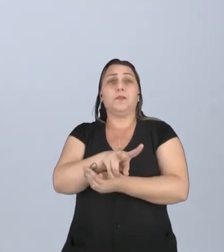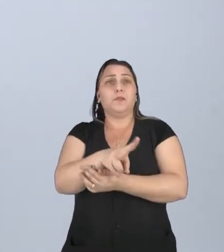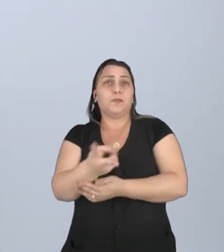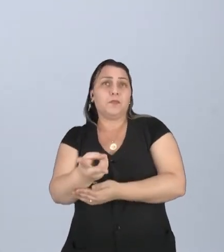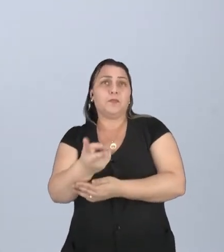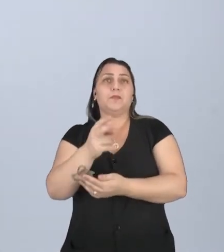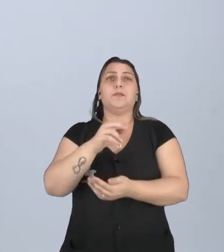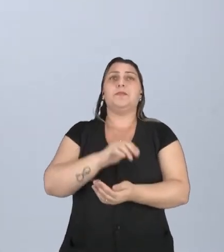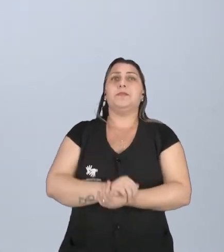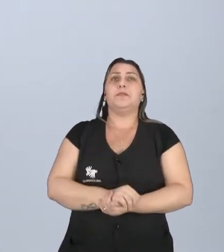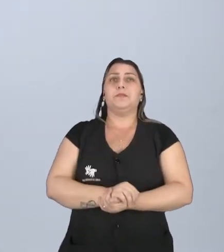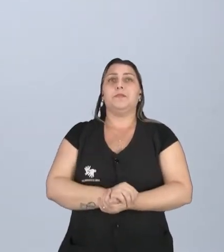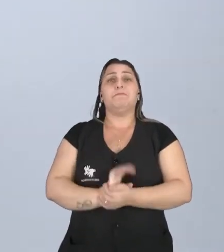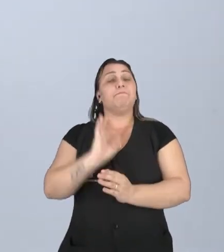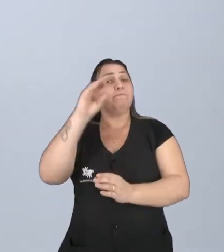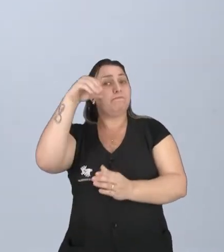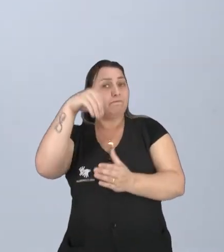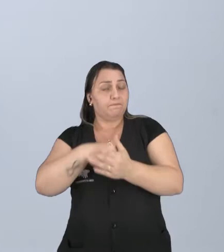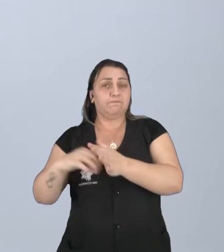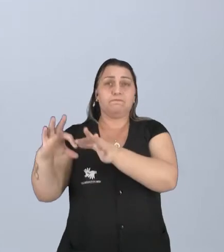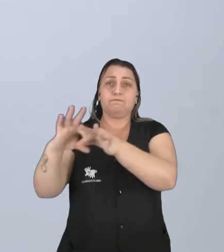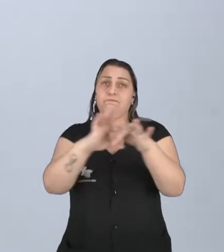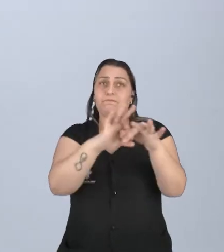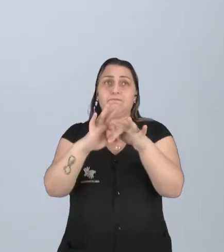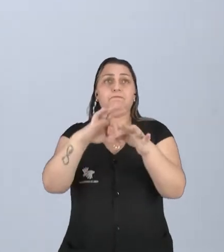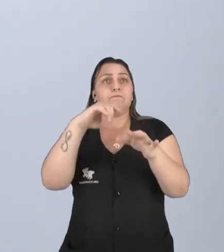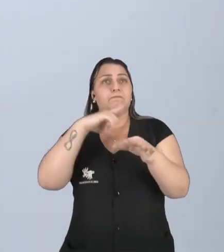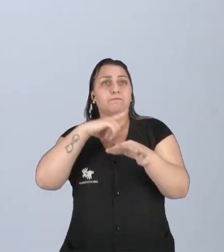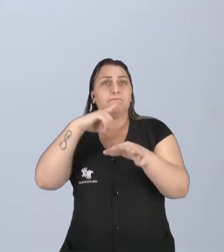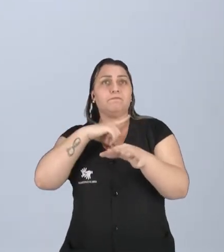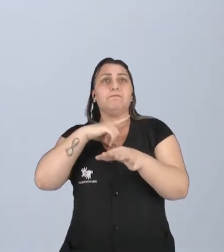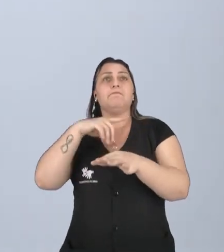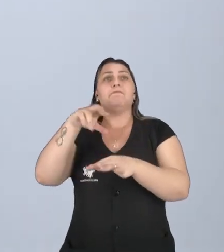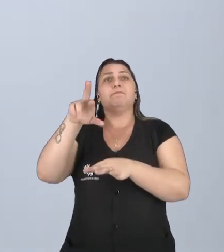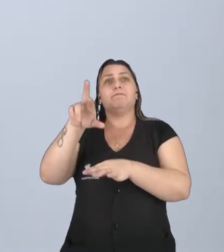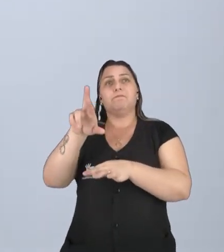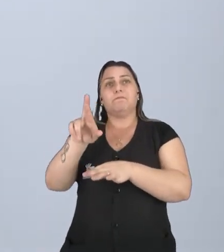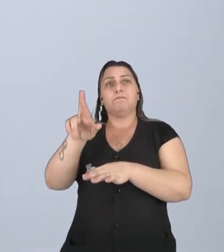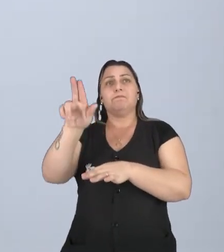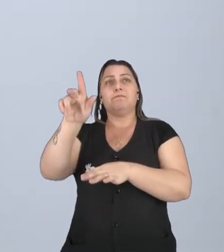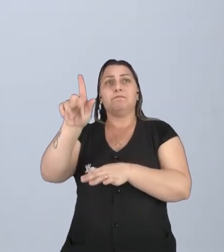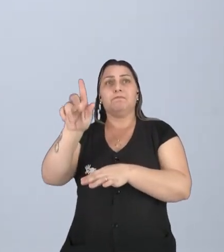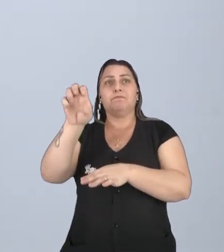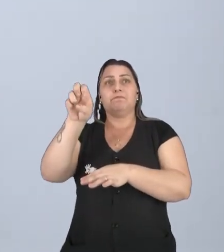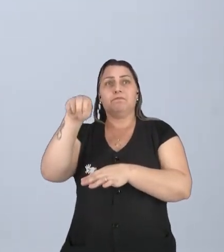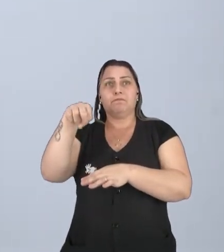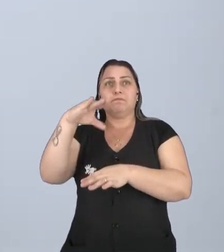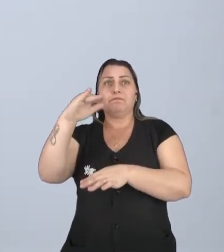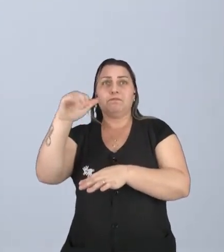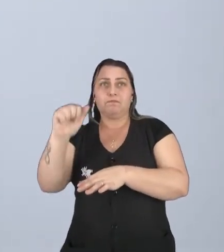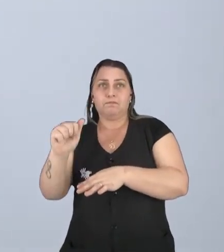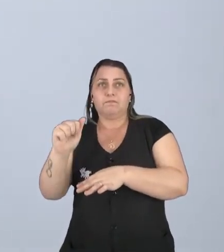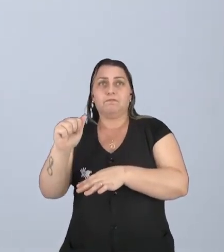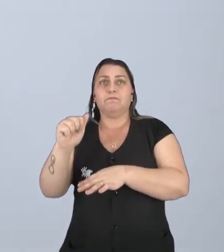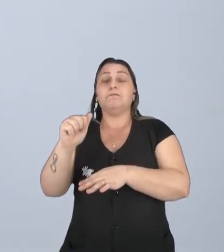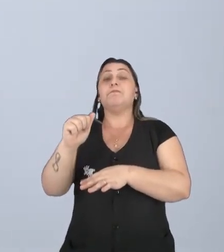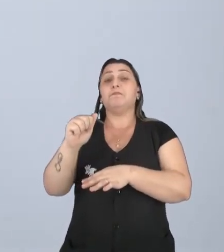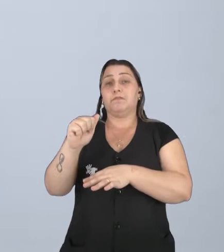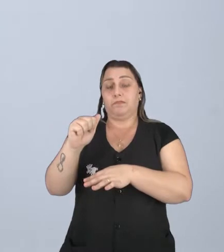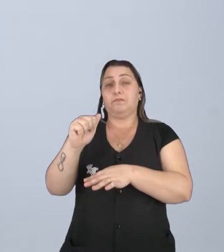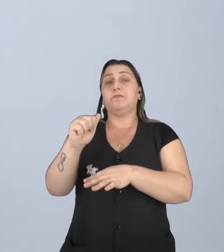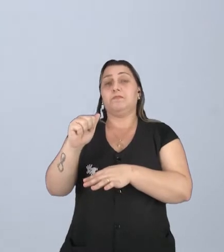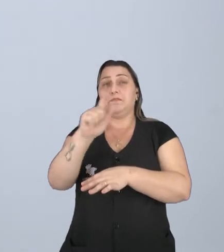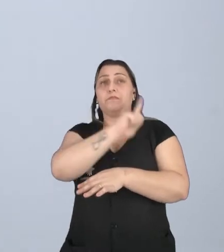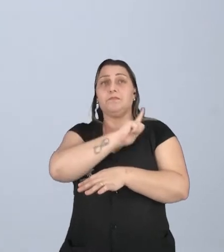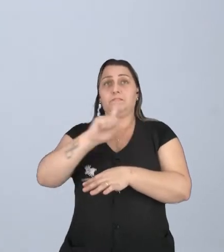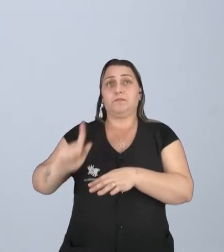pessoal? Dentro desse contexto, nós vamos ter, então, né, dentro do período regencial, as regências que vão